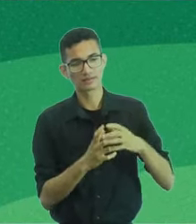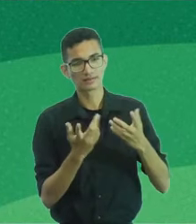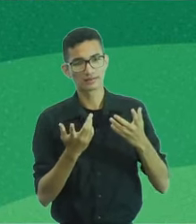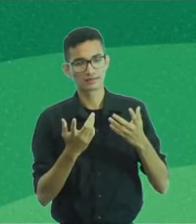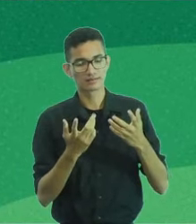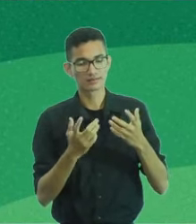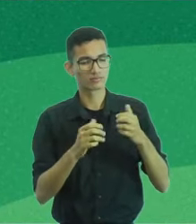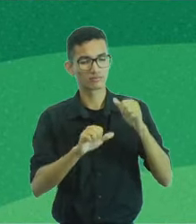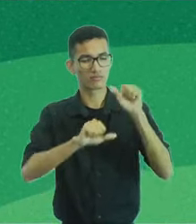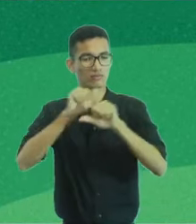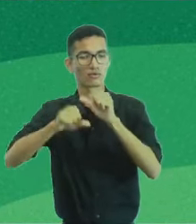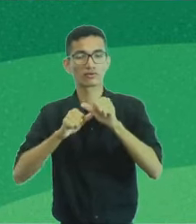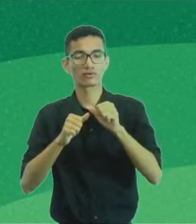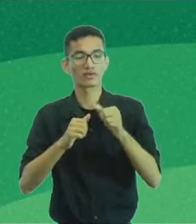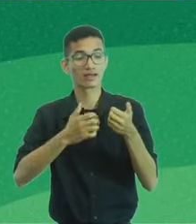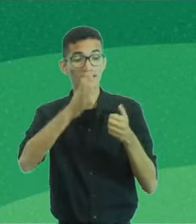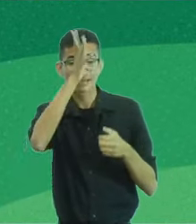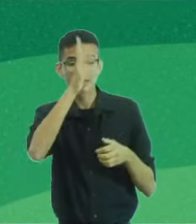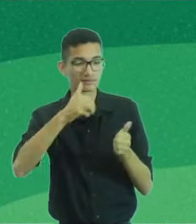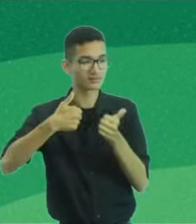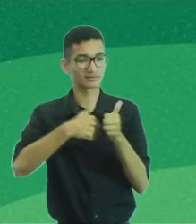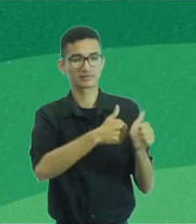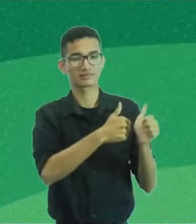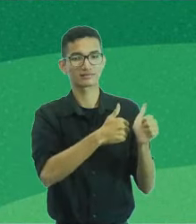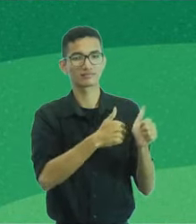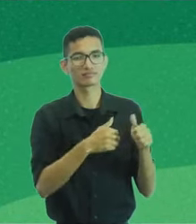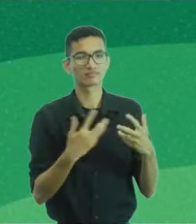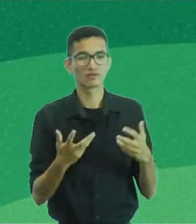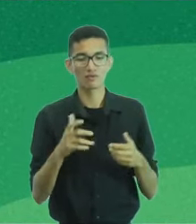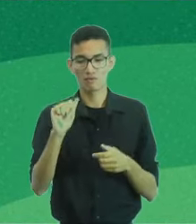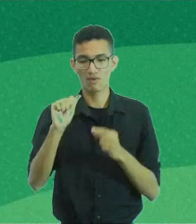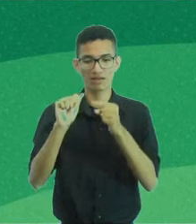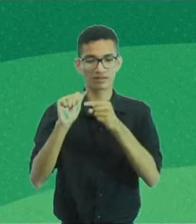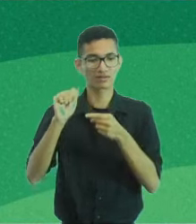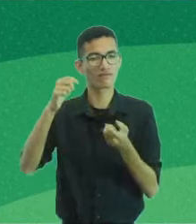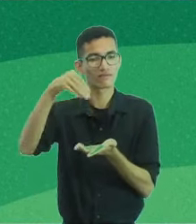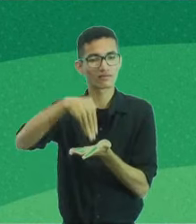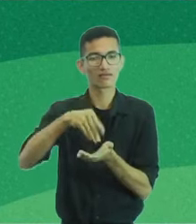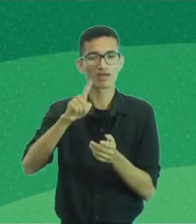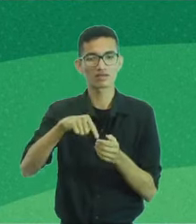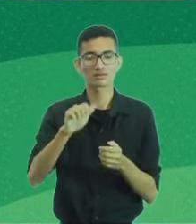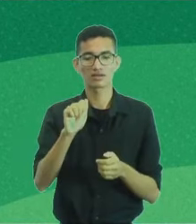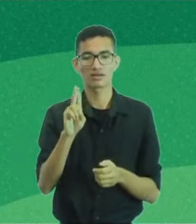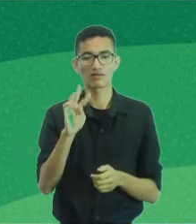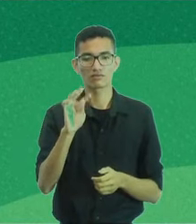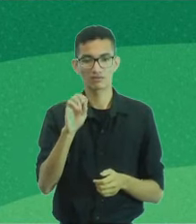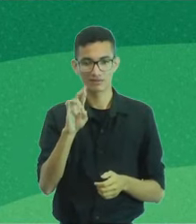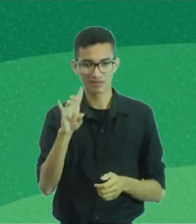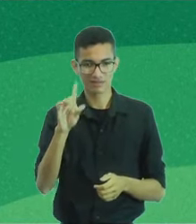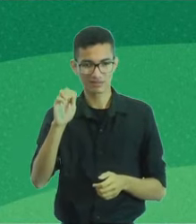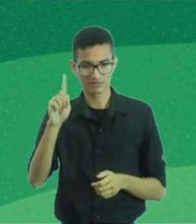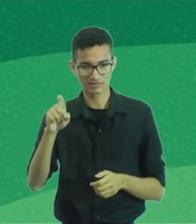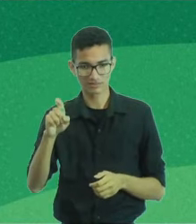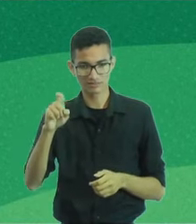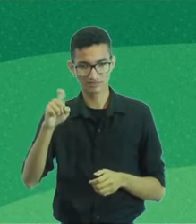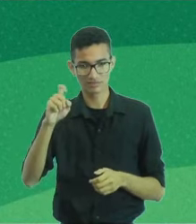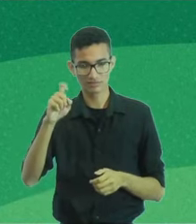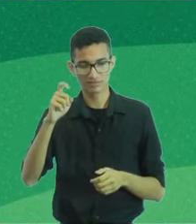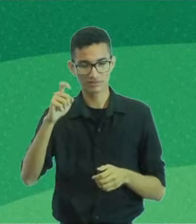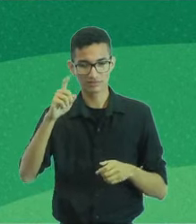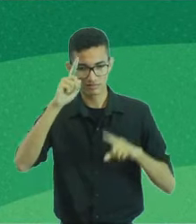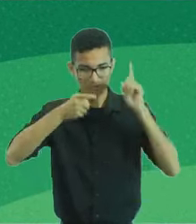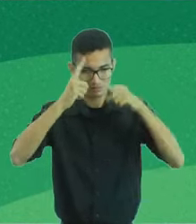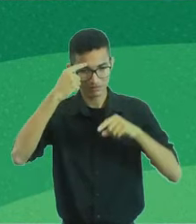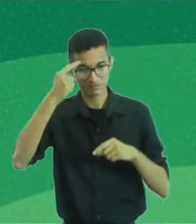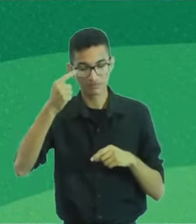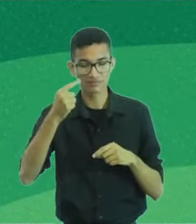a galinha então o último a é de alteridade né que é uma coisa muito importante e eu achei que seria legal porque